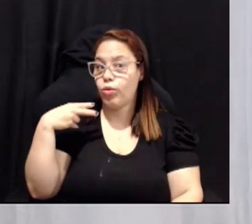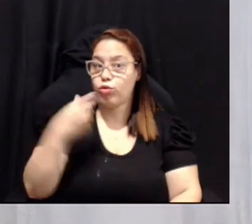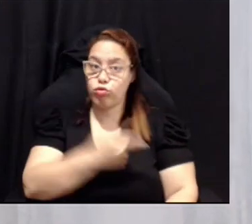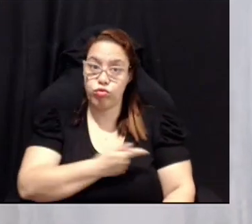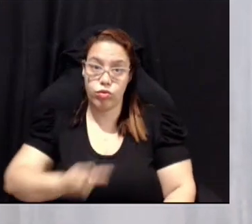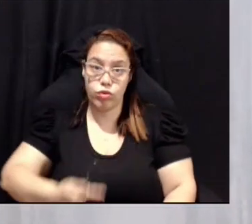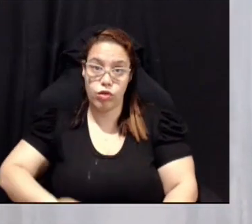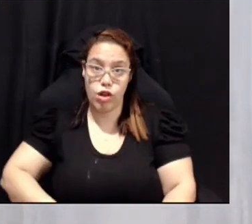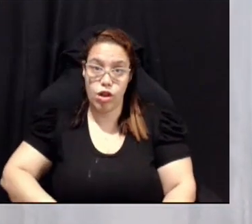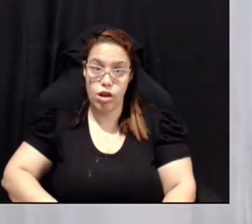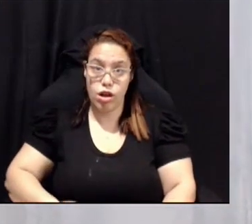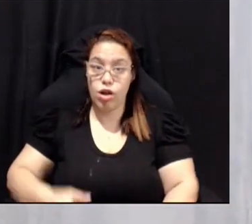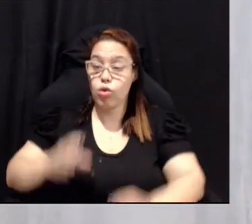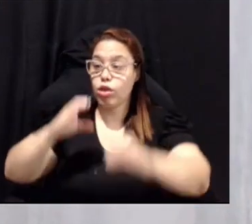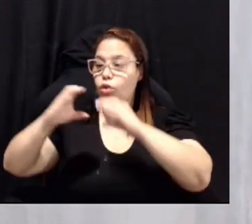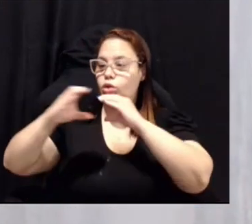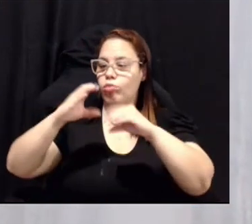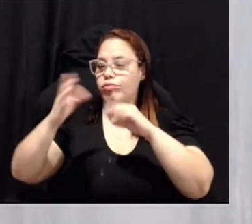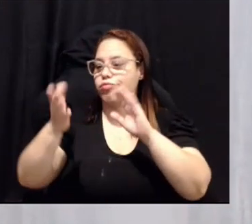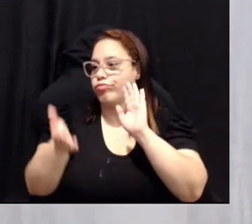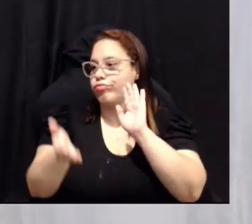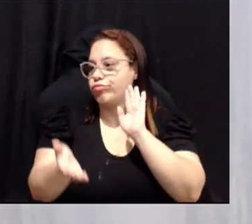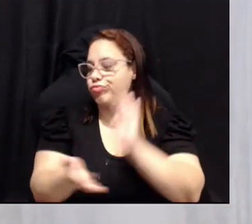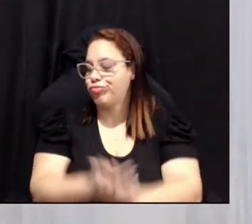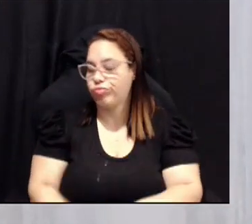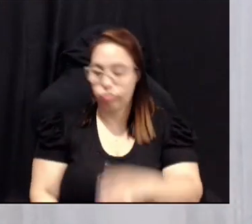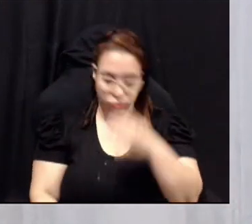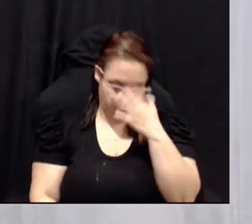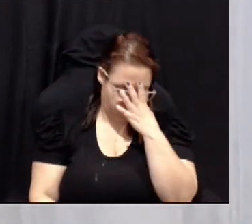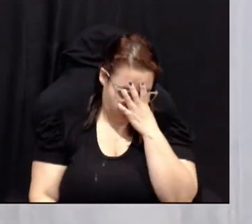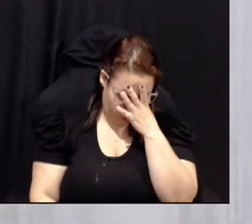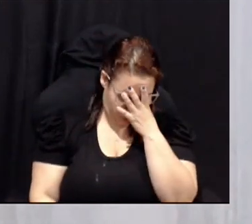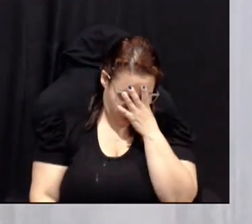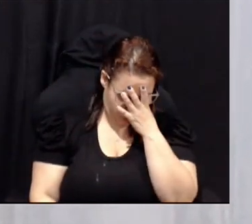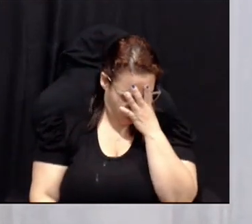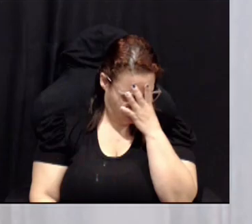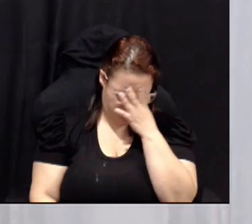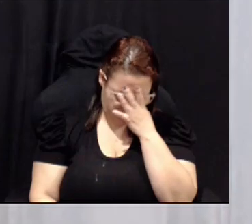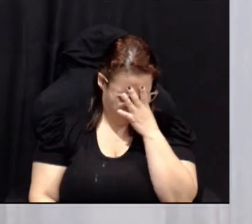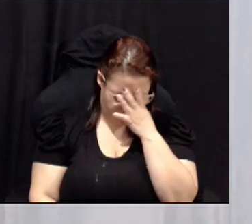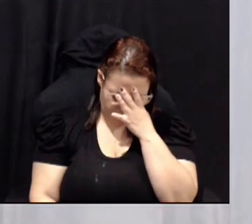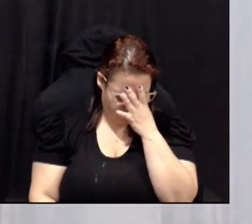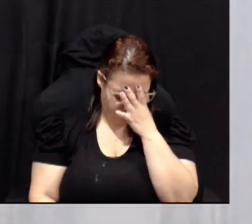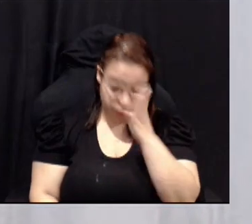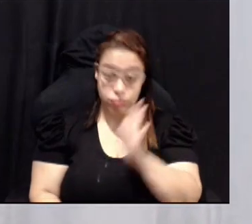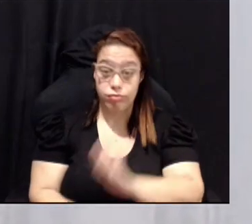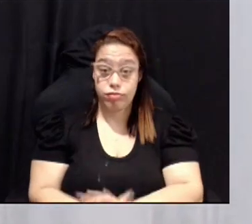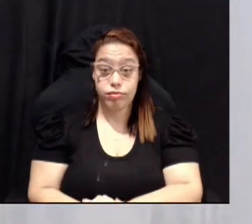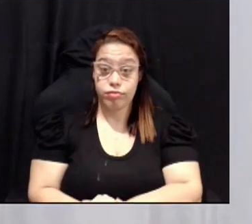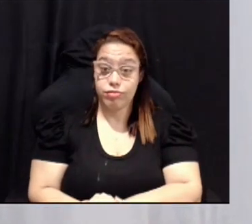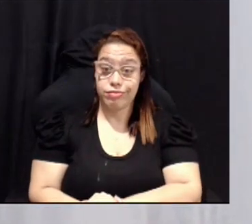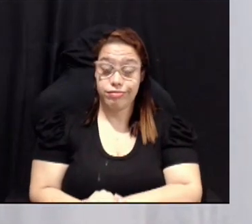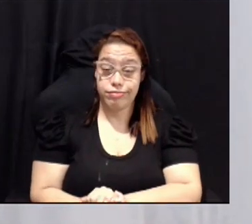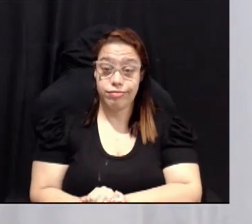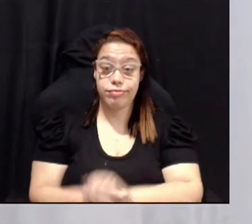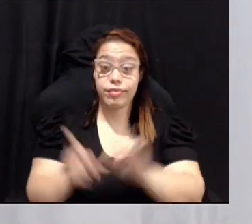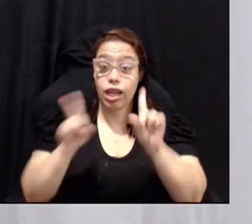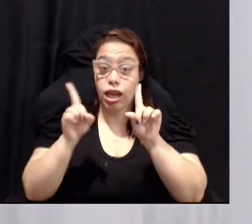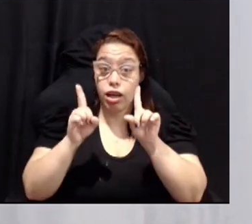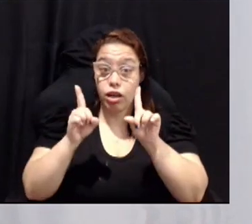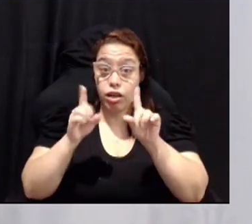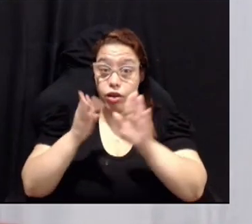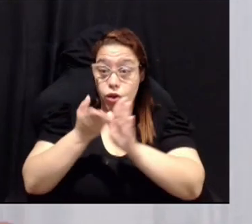um comunicado que o mercado vira de cabeça para baixo. Então, não dissocie